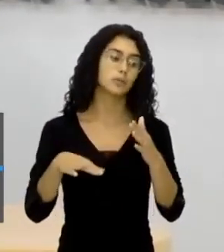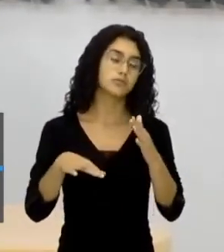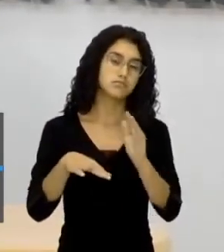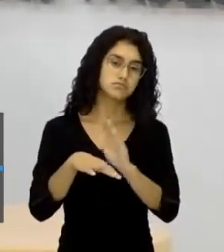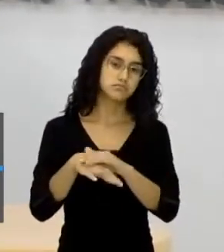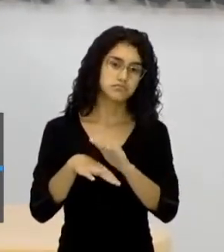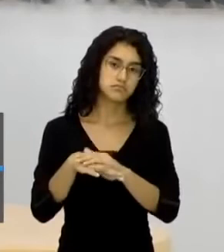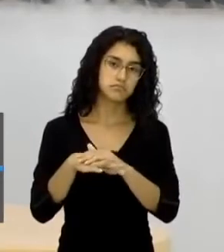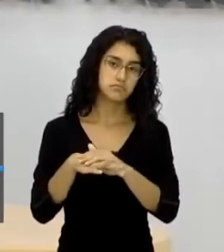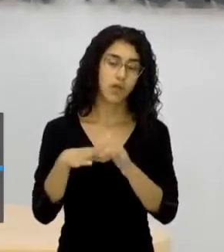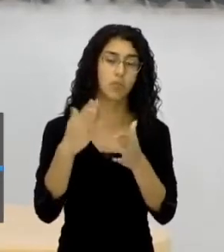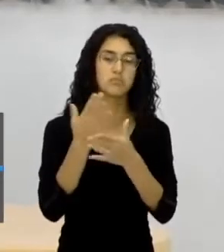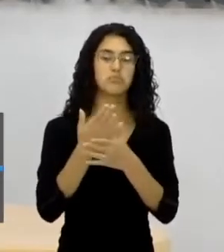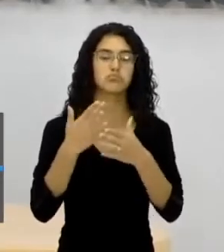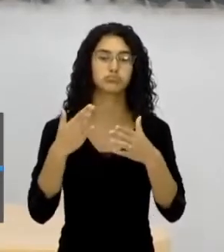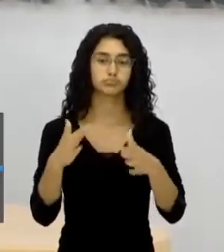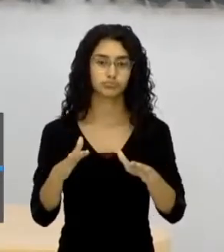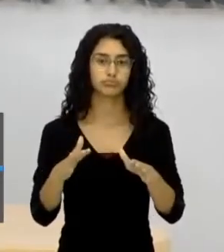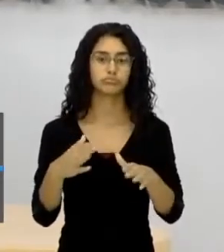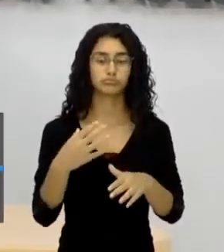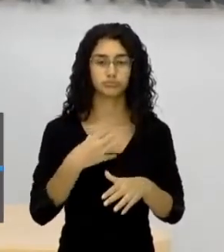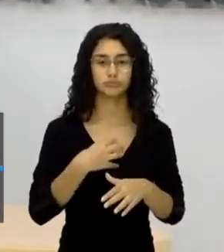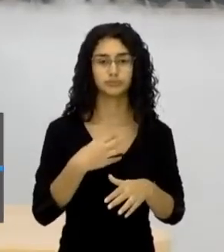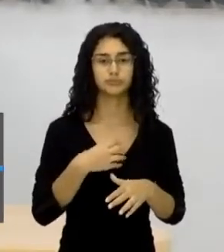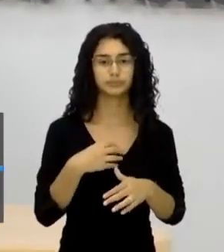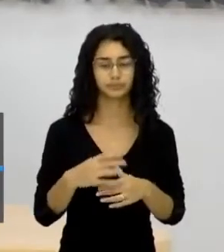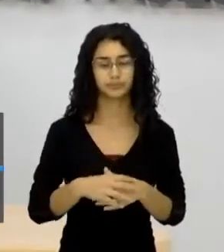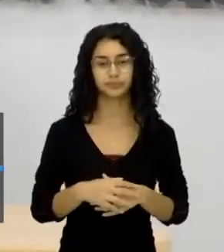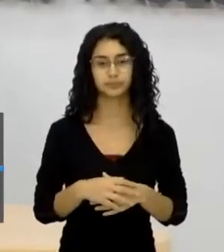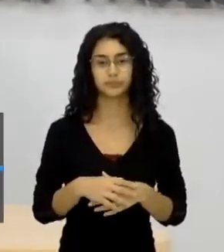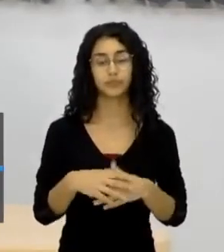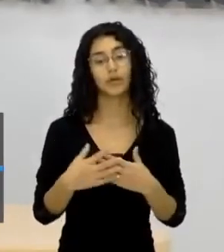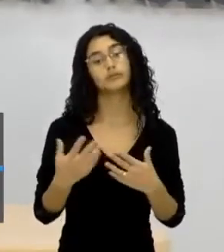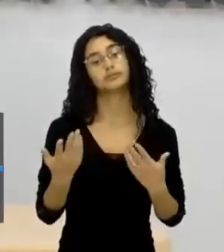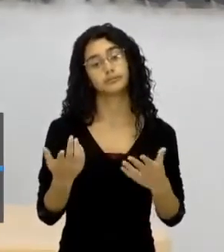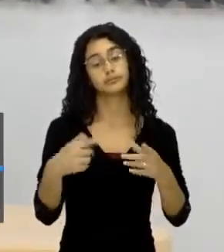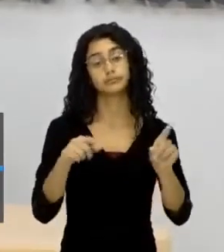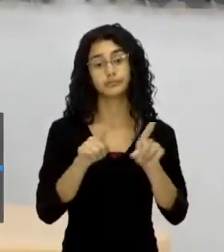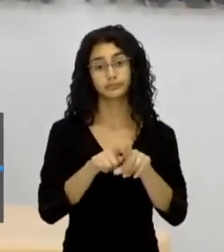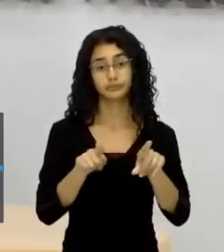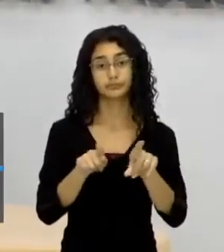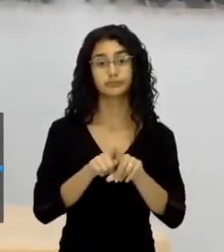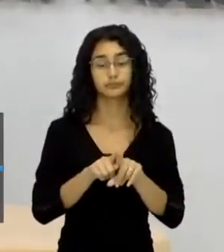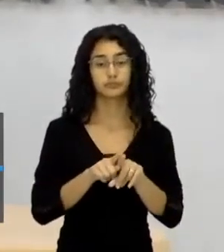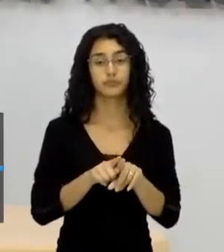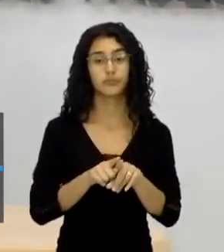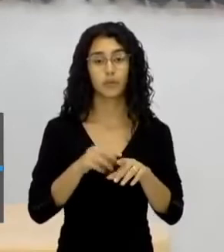né, acabe desaparecendo em algumas funções. Né, e, logicamente,